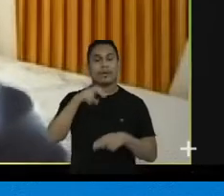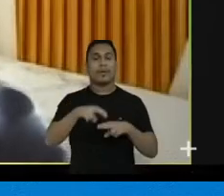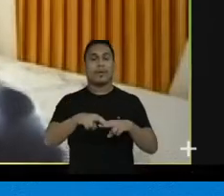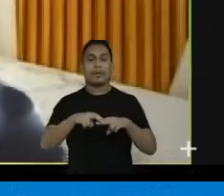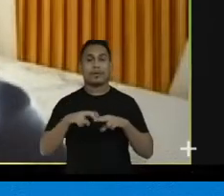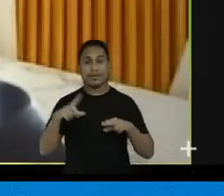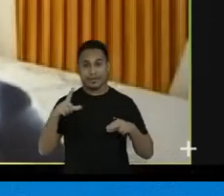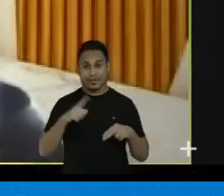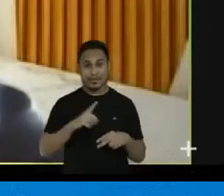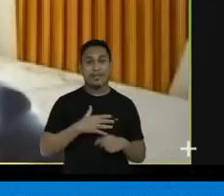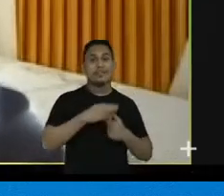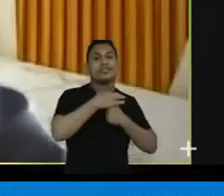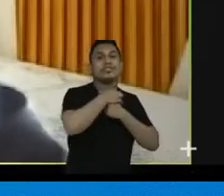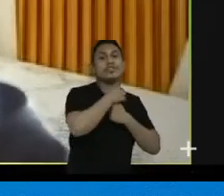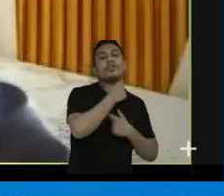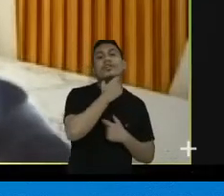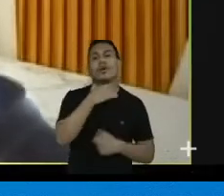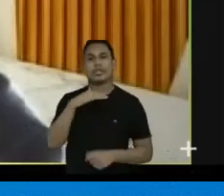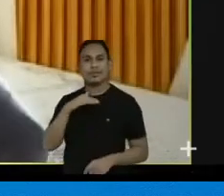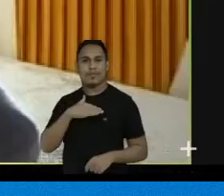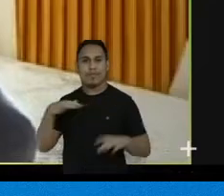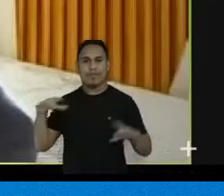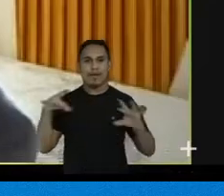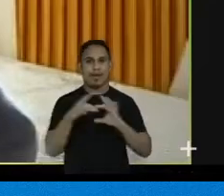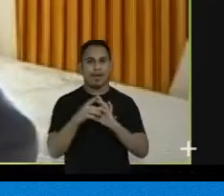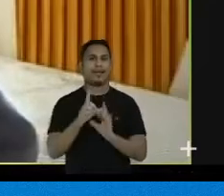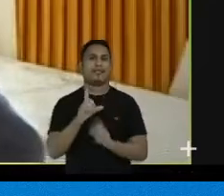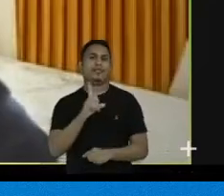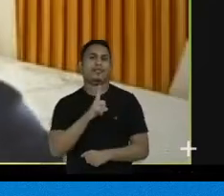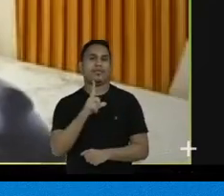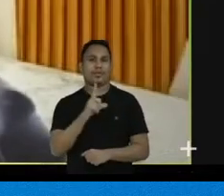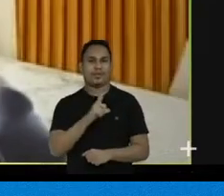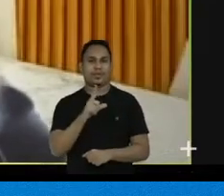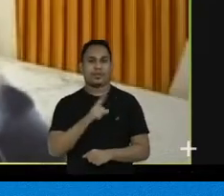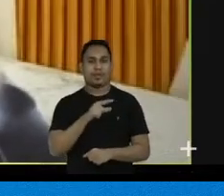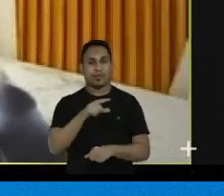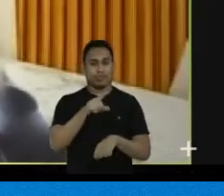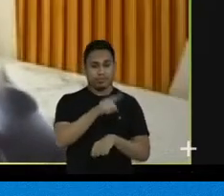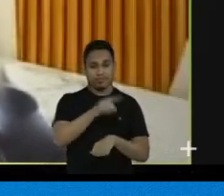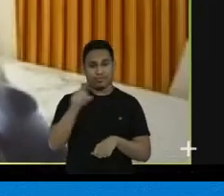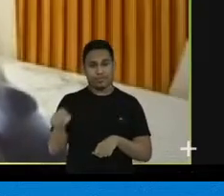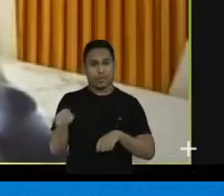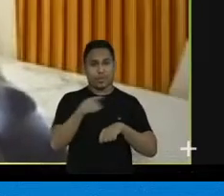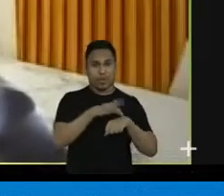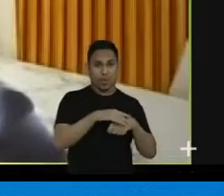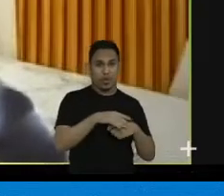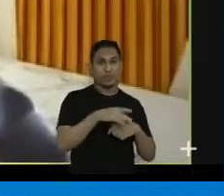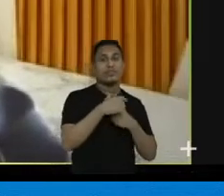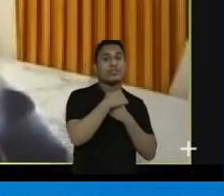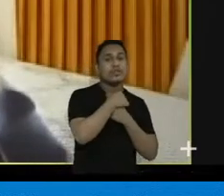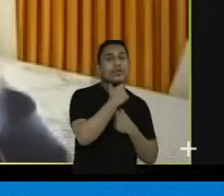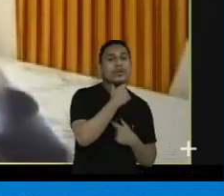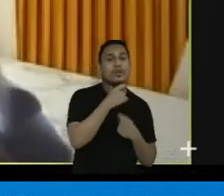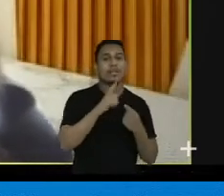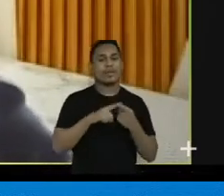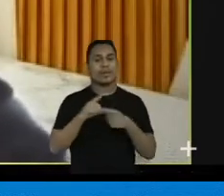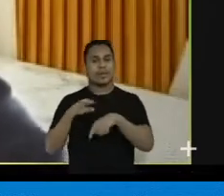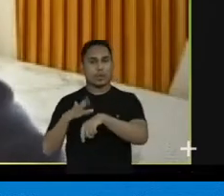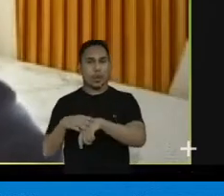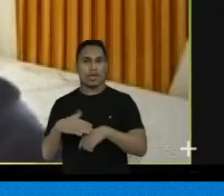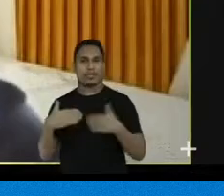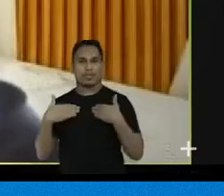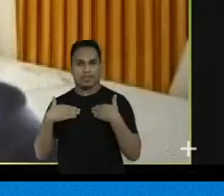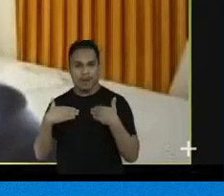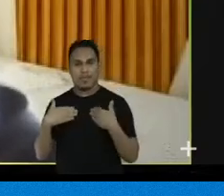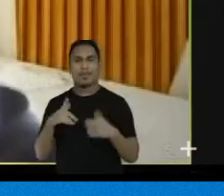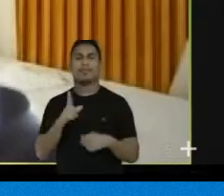muito íntima entre as doenças de tireoide e as doenças de mama, principalmente o câncer de